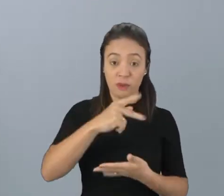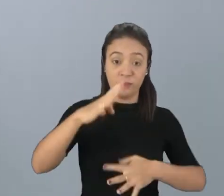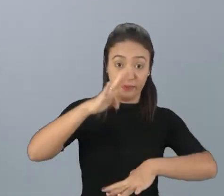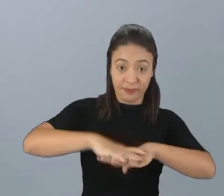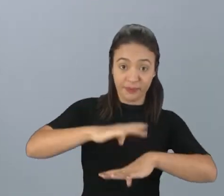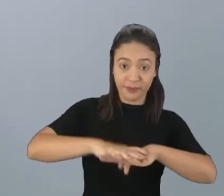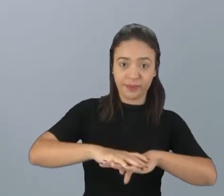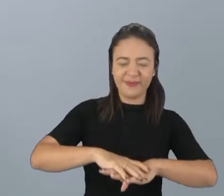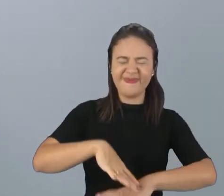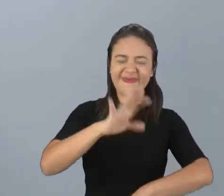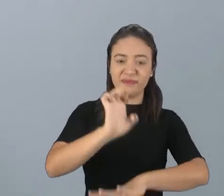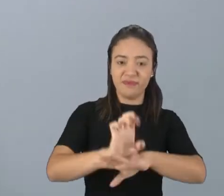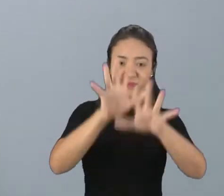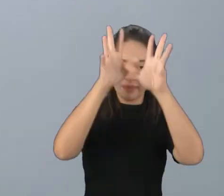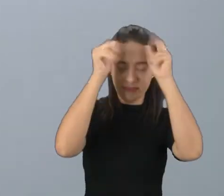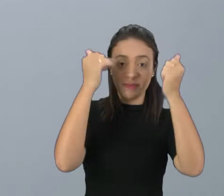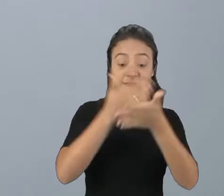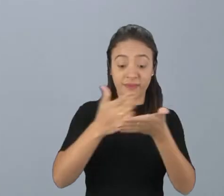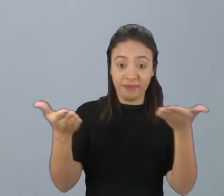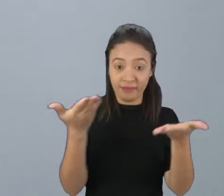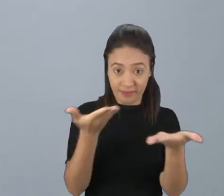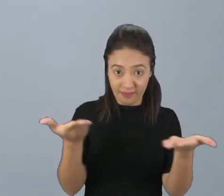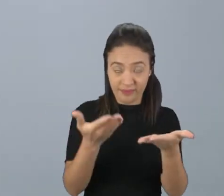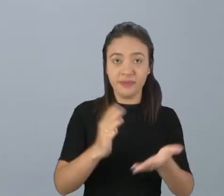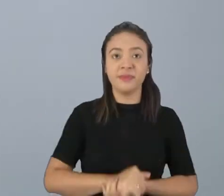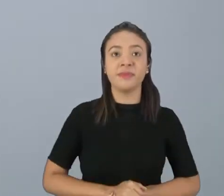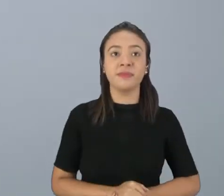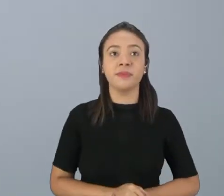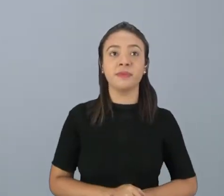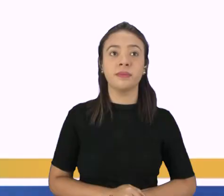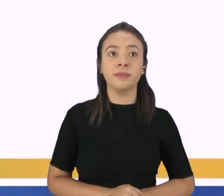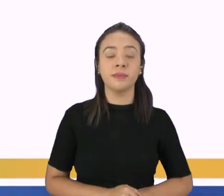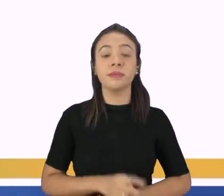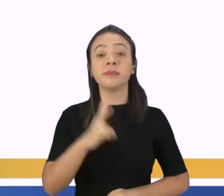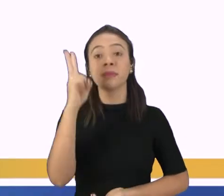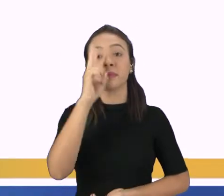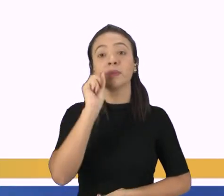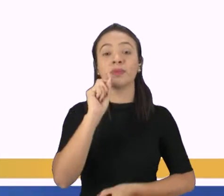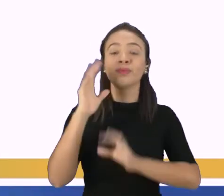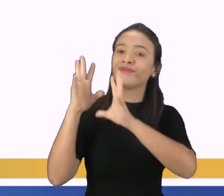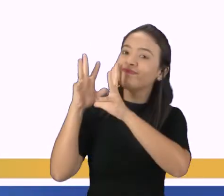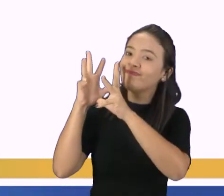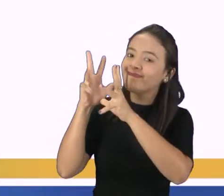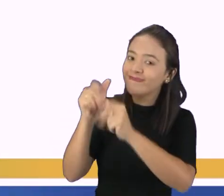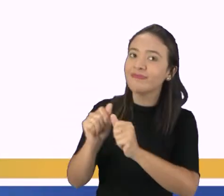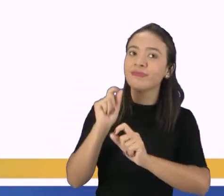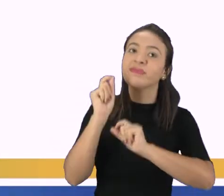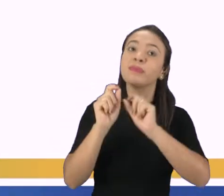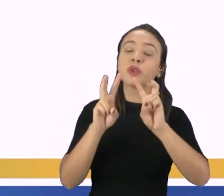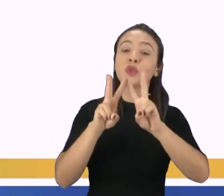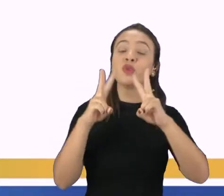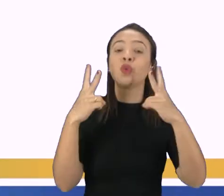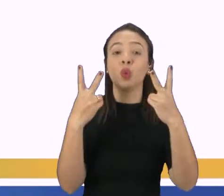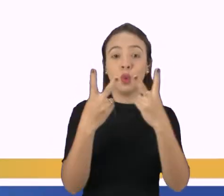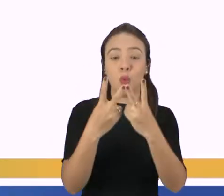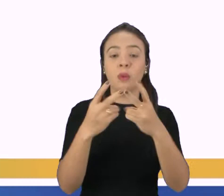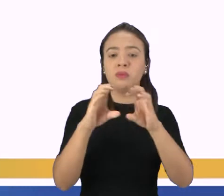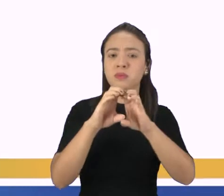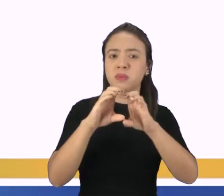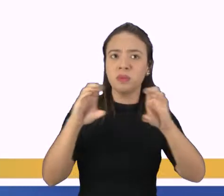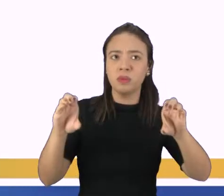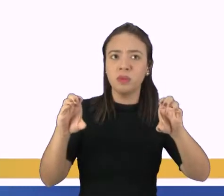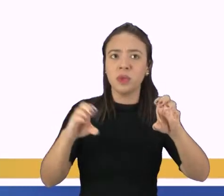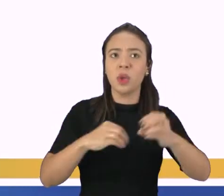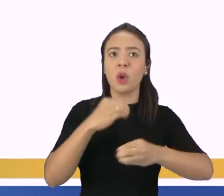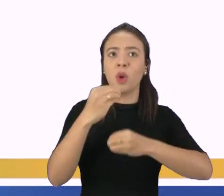pública, então vamos iniciar a nossa aula. Então vamos lá, relembrando, o volume de um cilindro fica